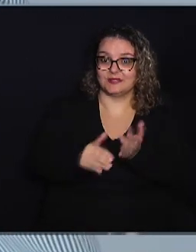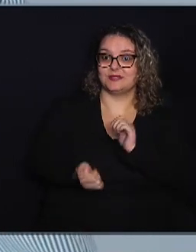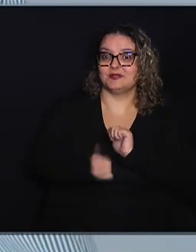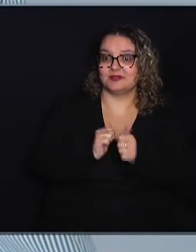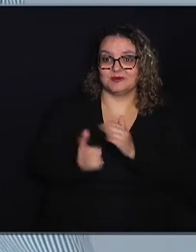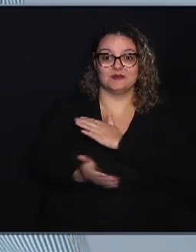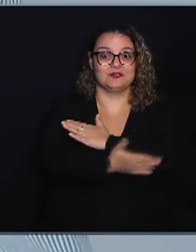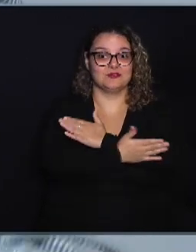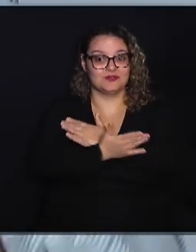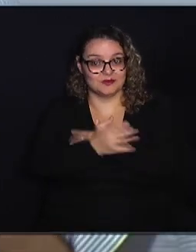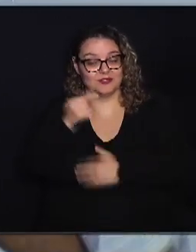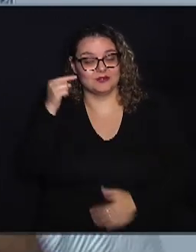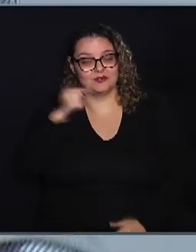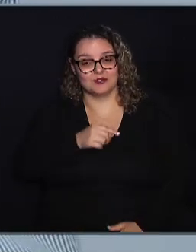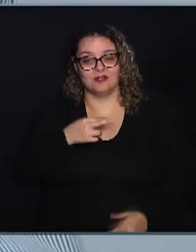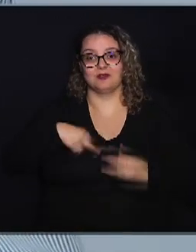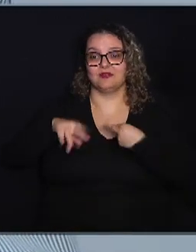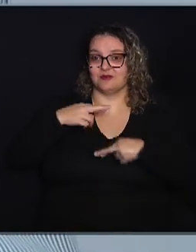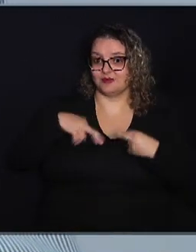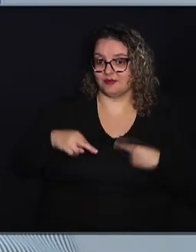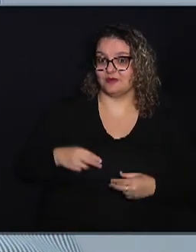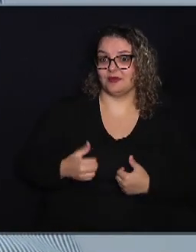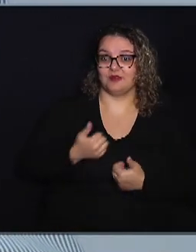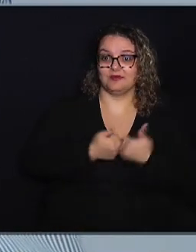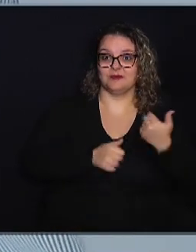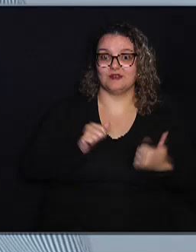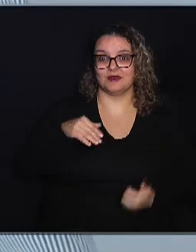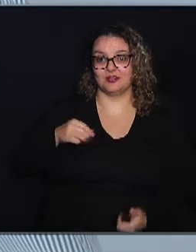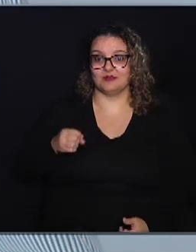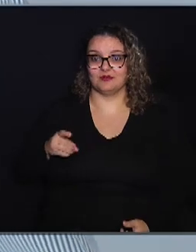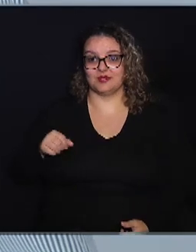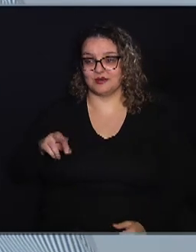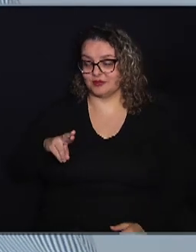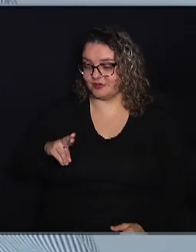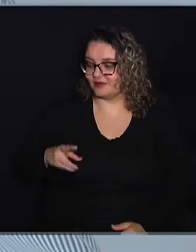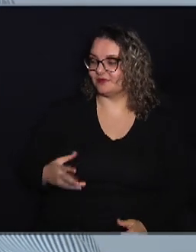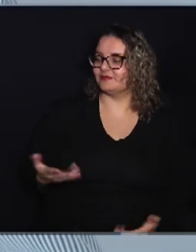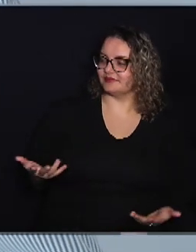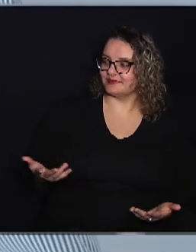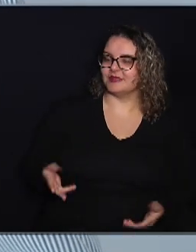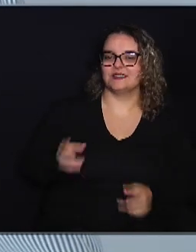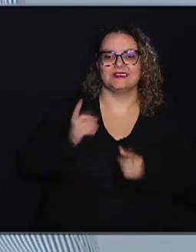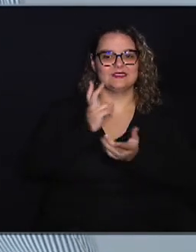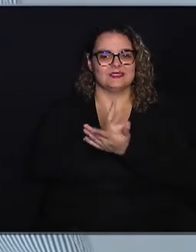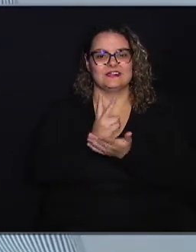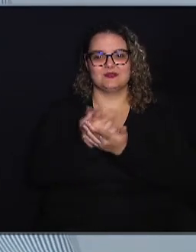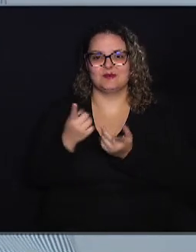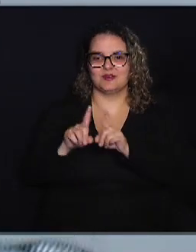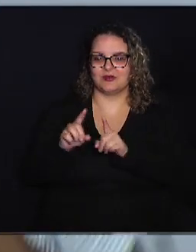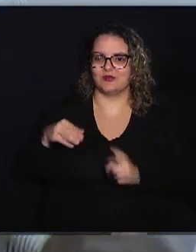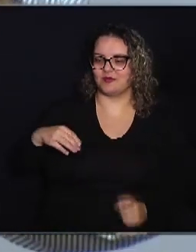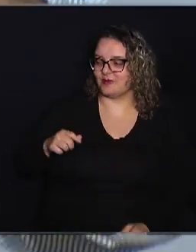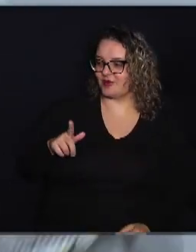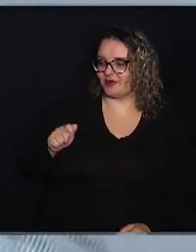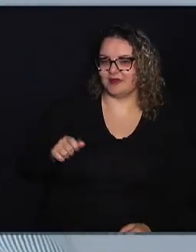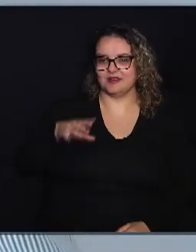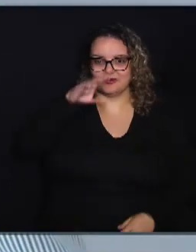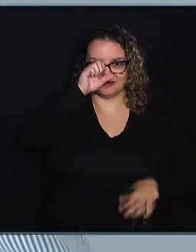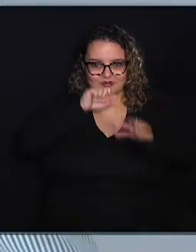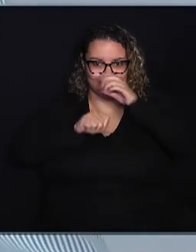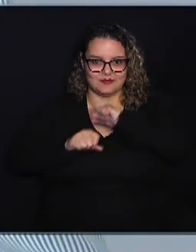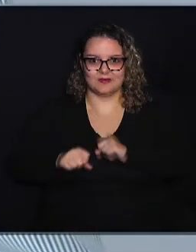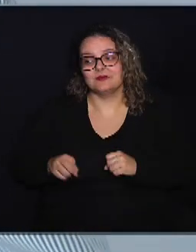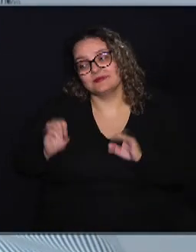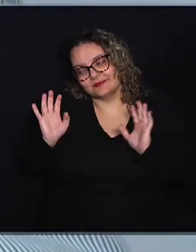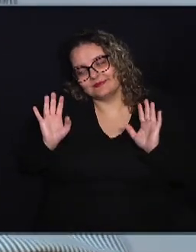ajudou muito com relação ao futebol amador. Ele andava sempre colado com Monga. Ele estava aprendendo um pouco com Monga, mas tudo bem,